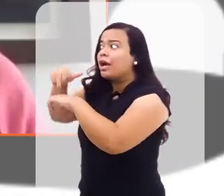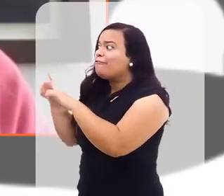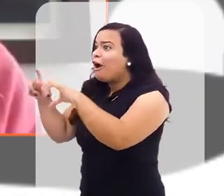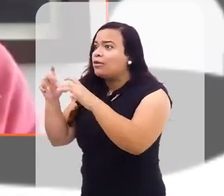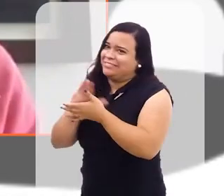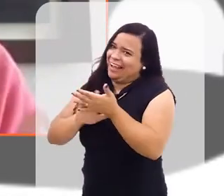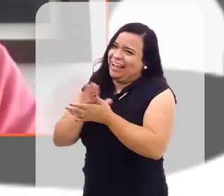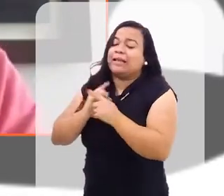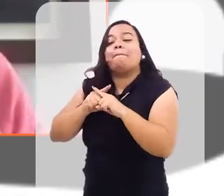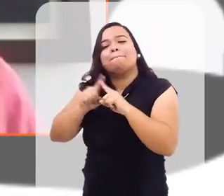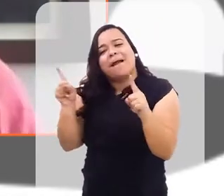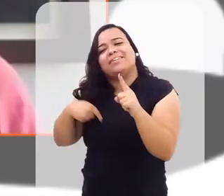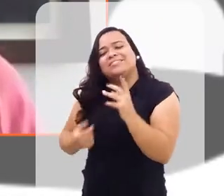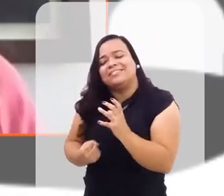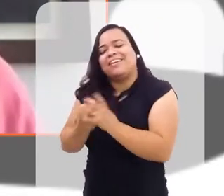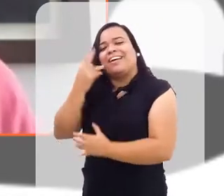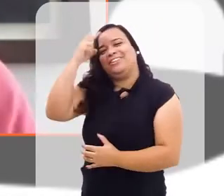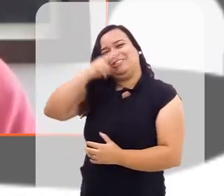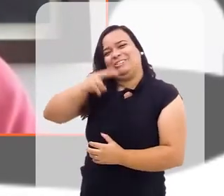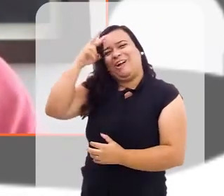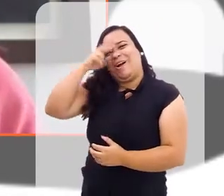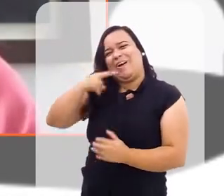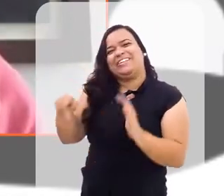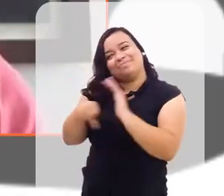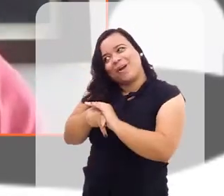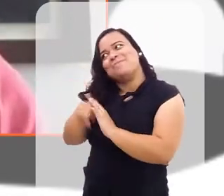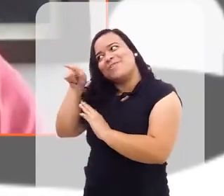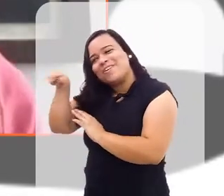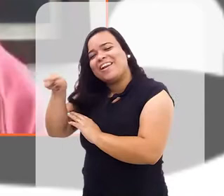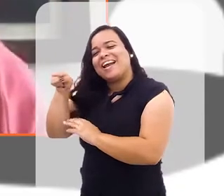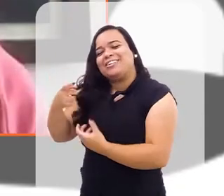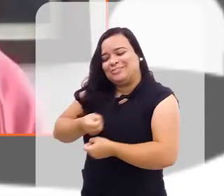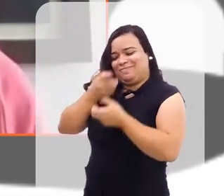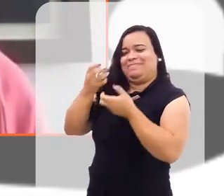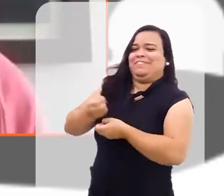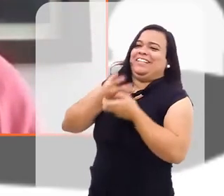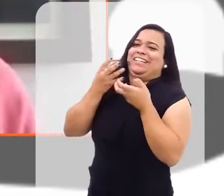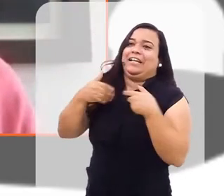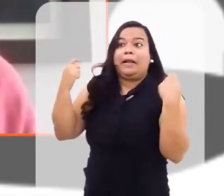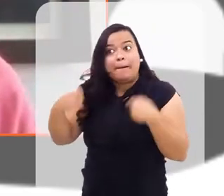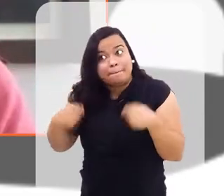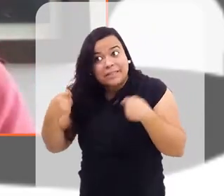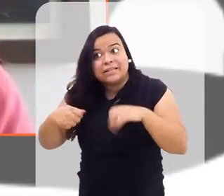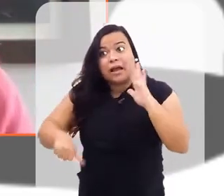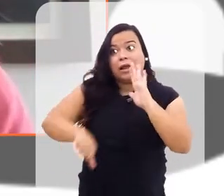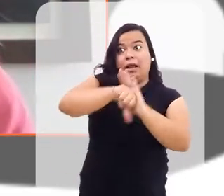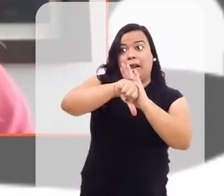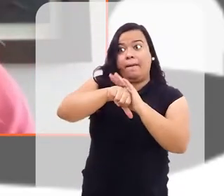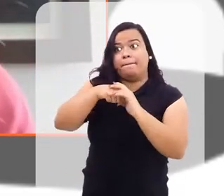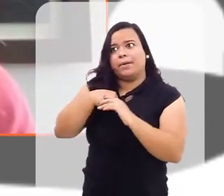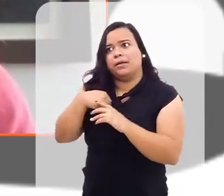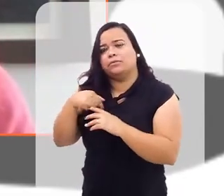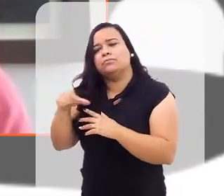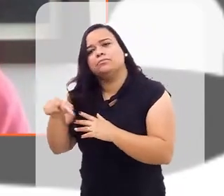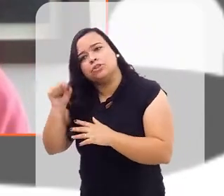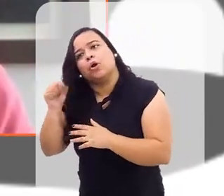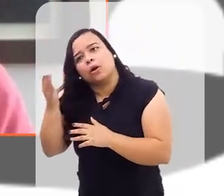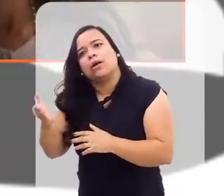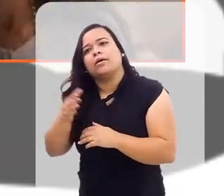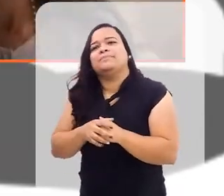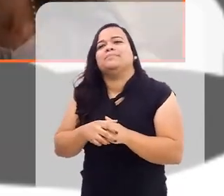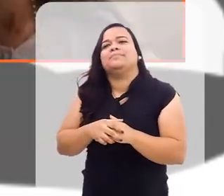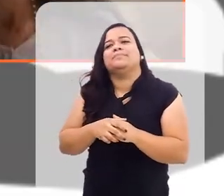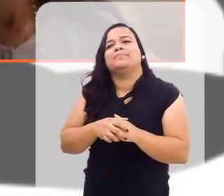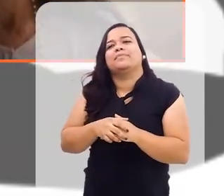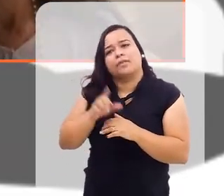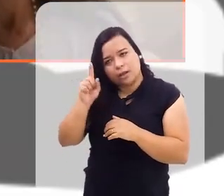história ambientada nos canaviais ali de Alagoas e precisava de um crime e foi o crime que eu escolhi,